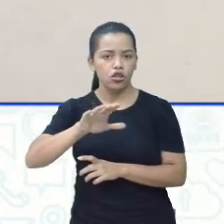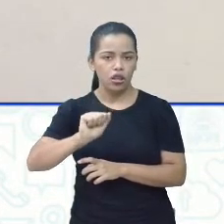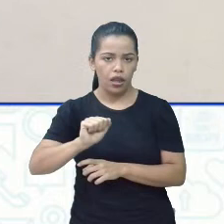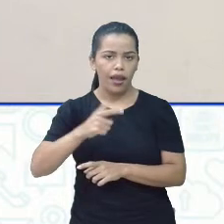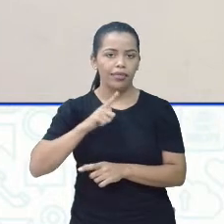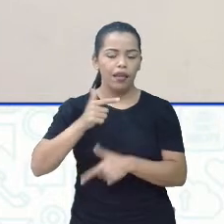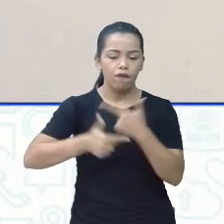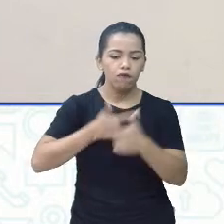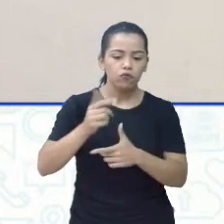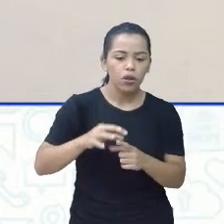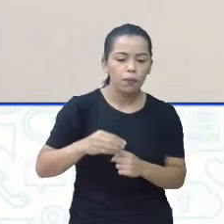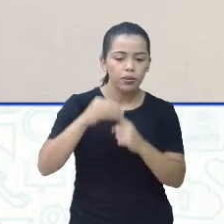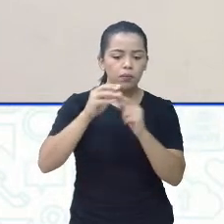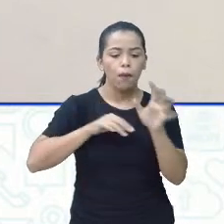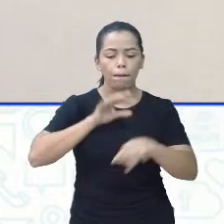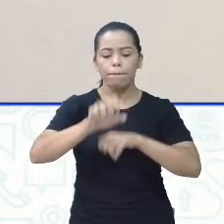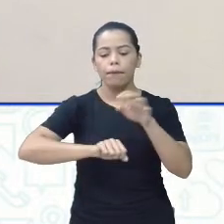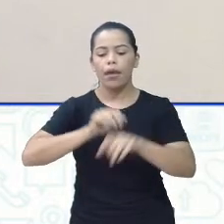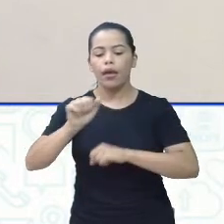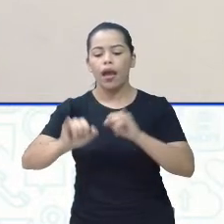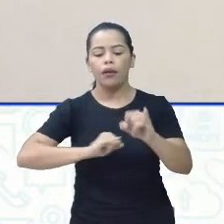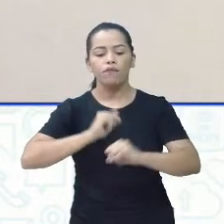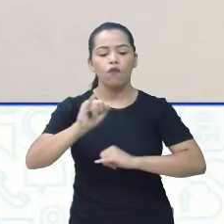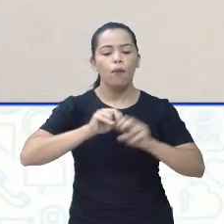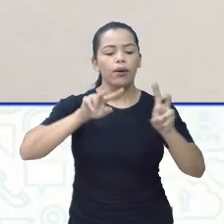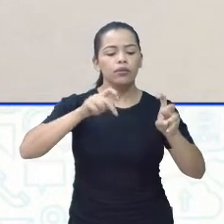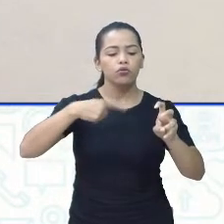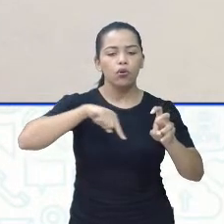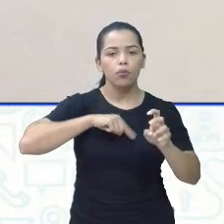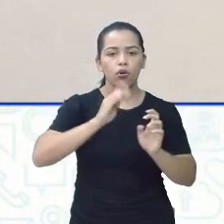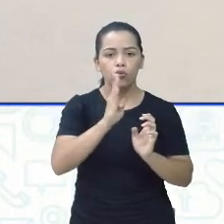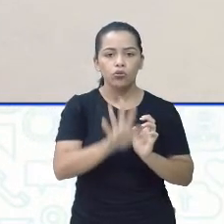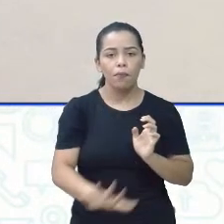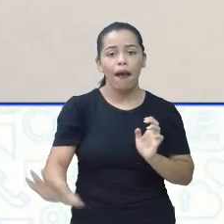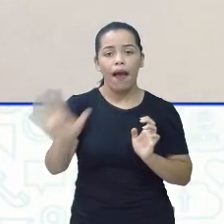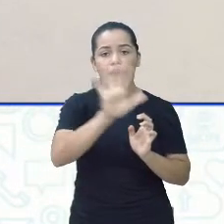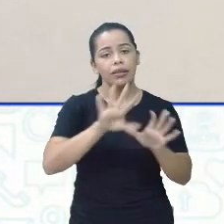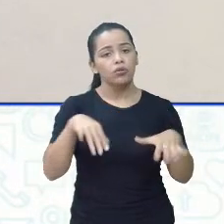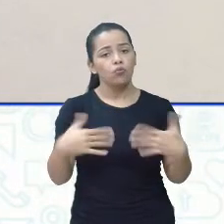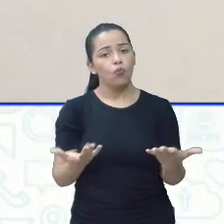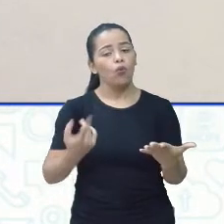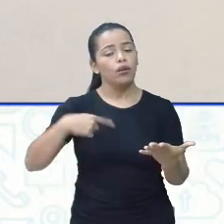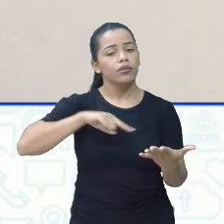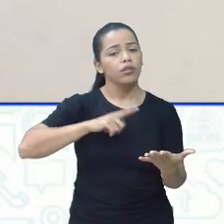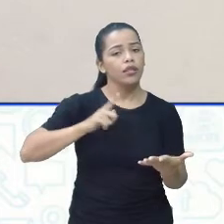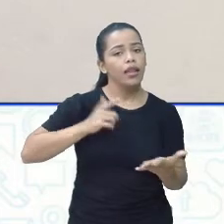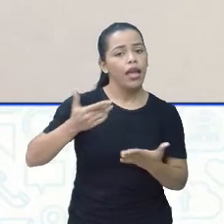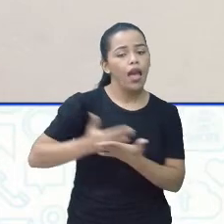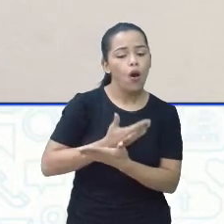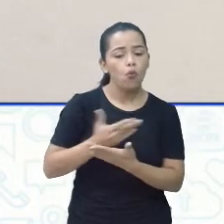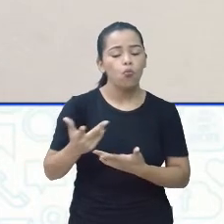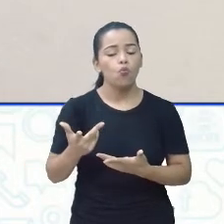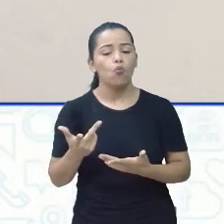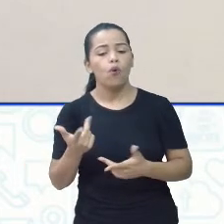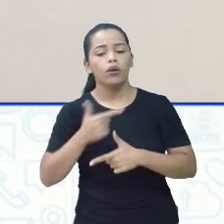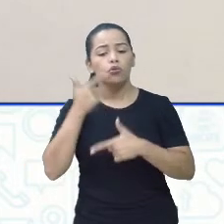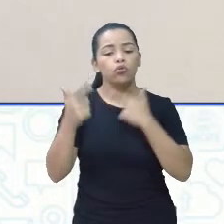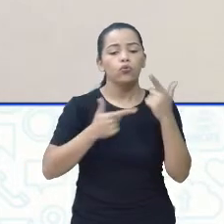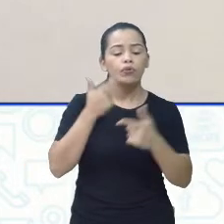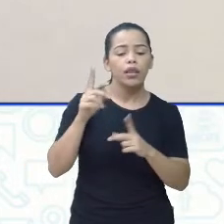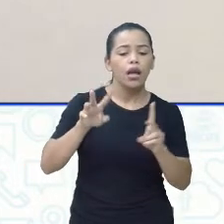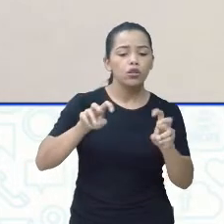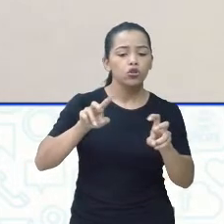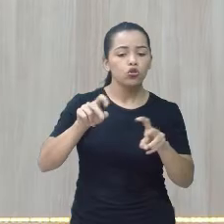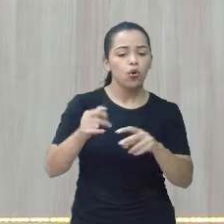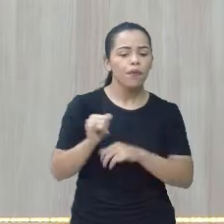é coletar dados e informações acerca do nosso país. Então, quando a gente tem alguma dúvida sobre algum dado demográfico, algum dado geográfico,